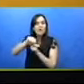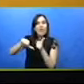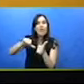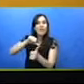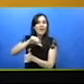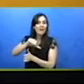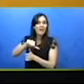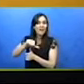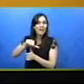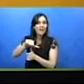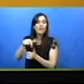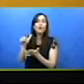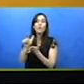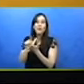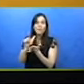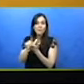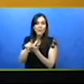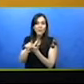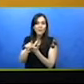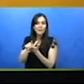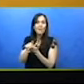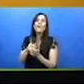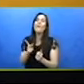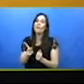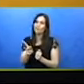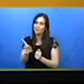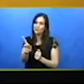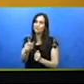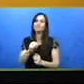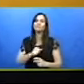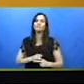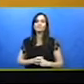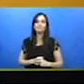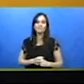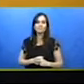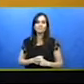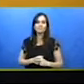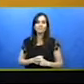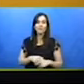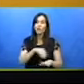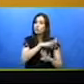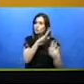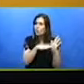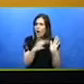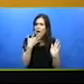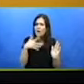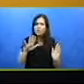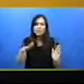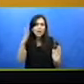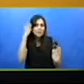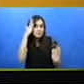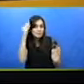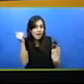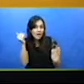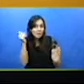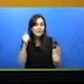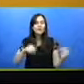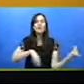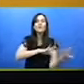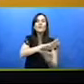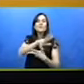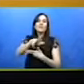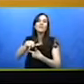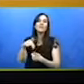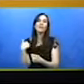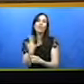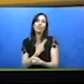os saquinhos de papel, esses vão continuar. Toda criança já sabe que o planeta é